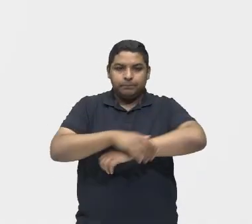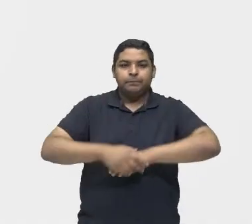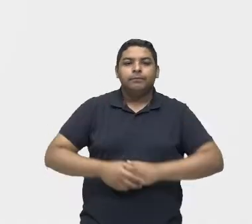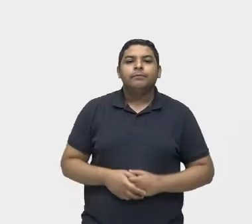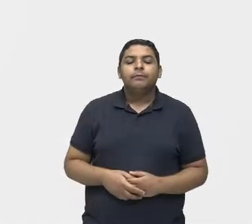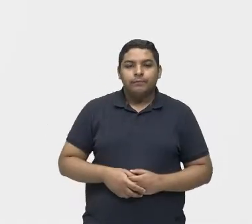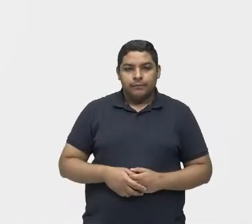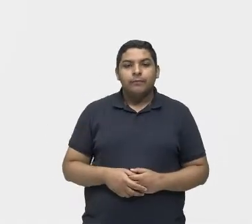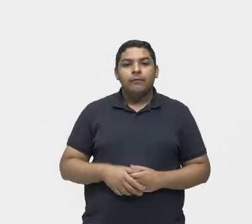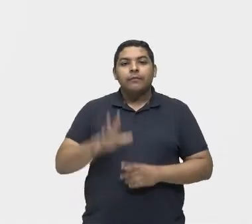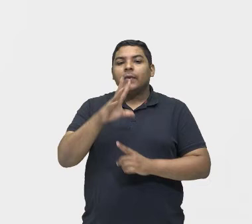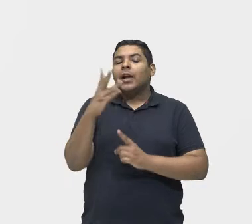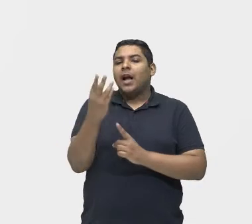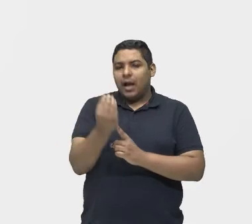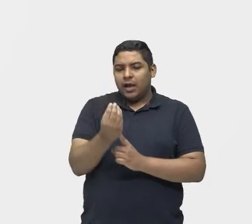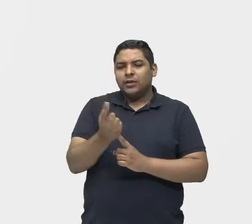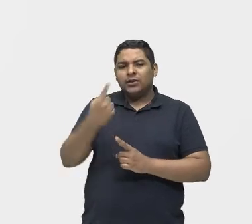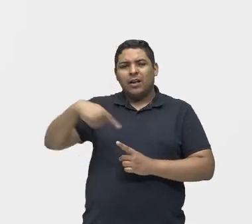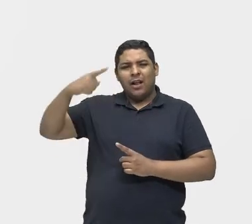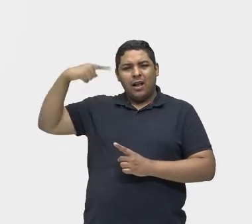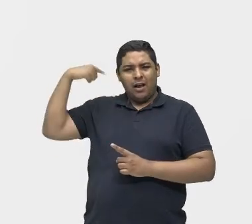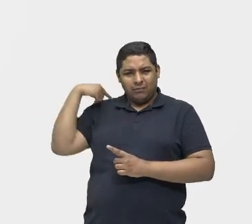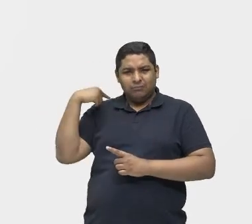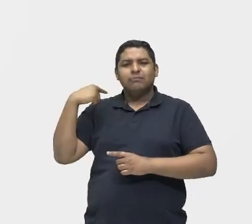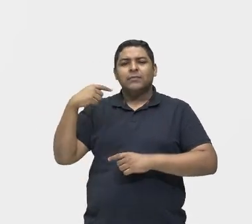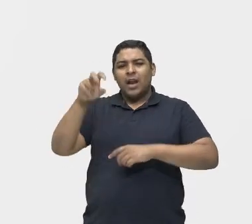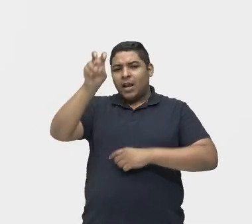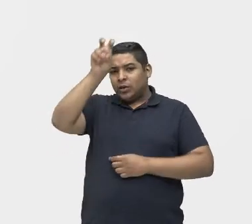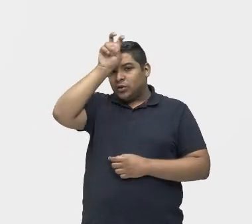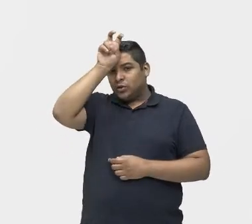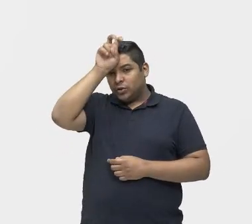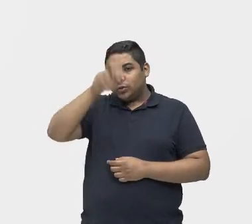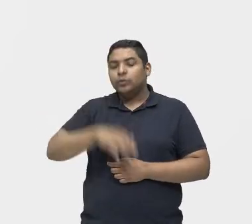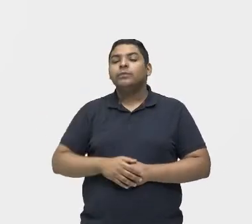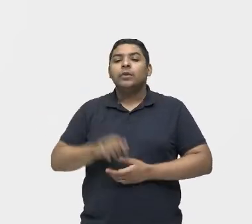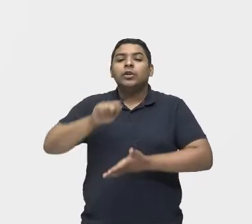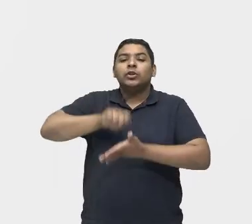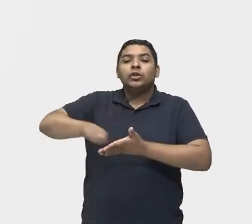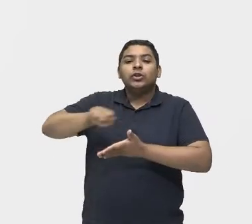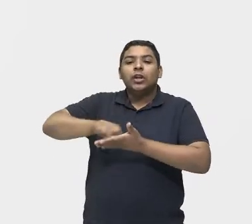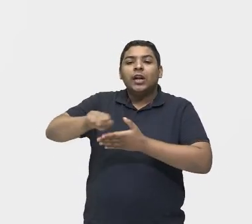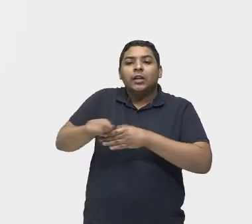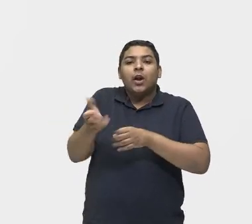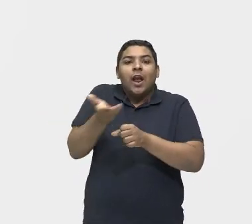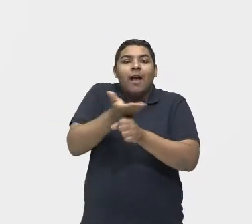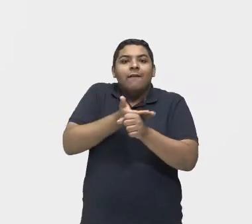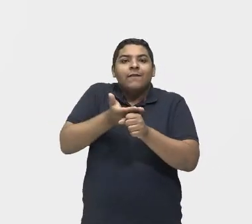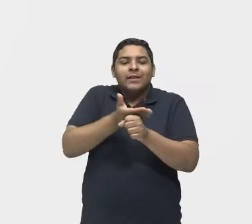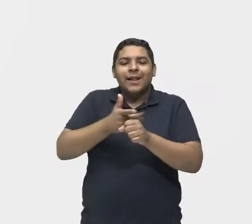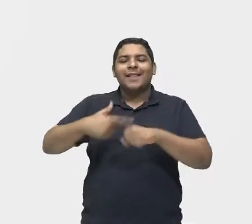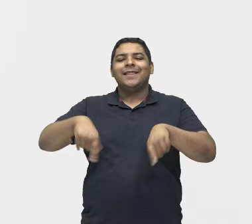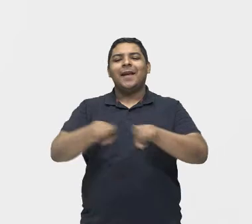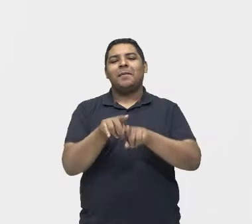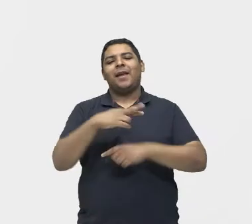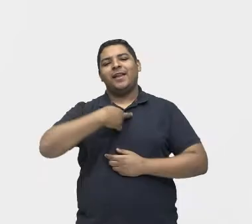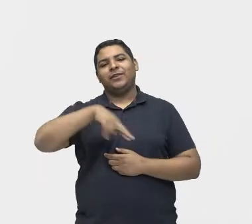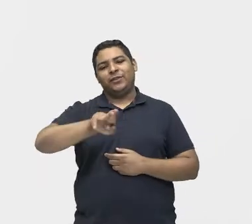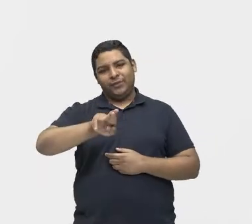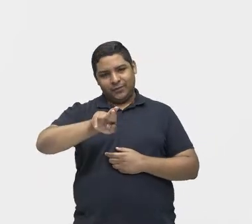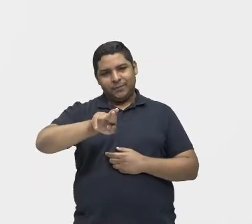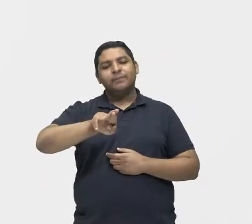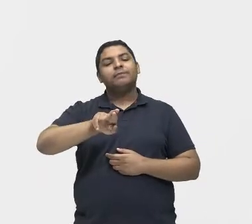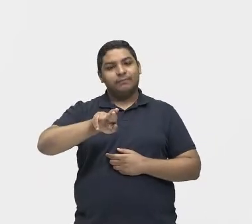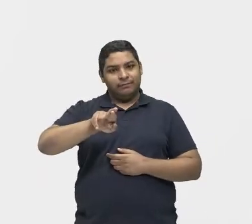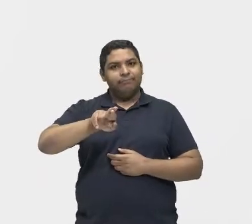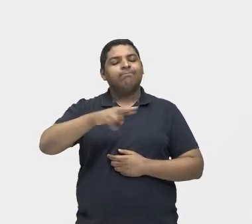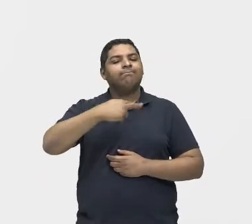do Antigo Egito. A arte egípcia é marcada pela escrita avançada e pela religião. Ressaltem isso